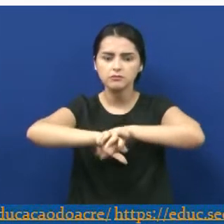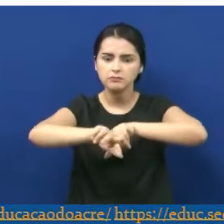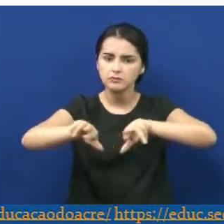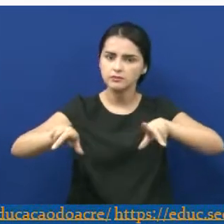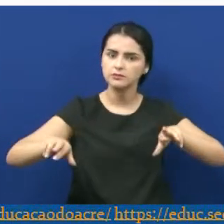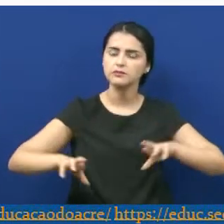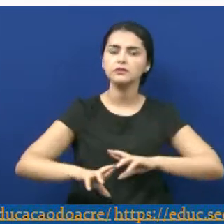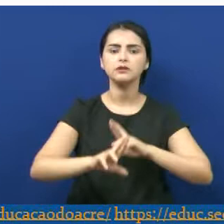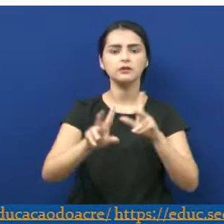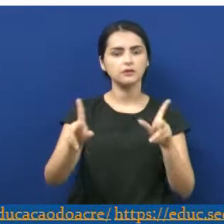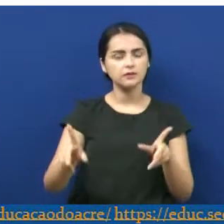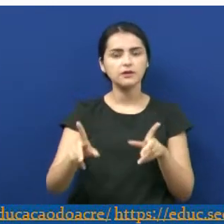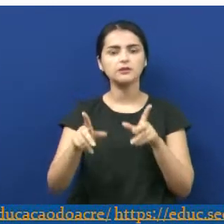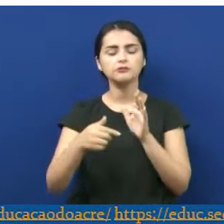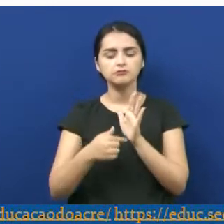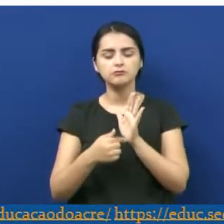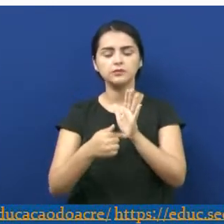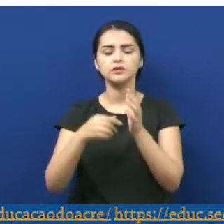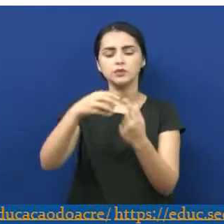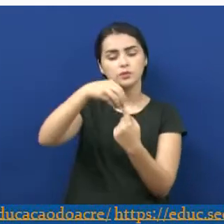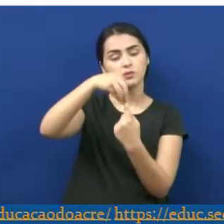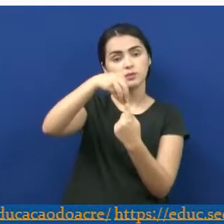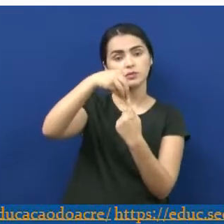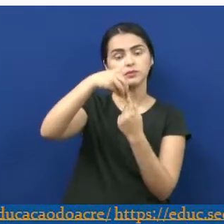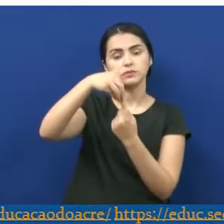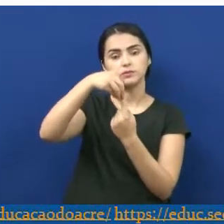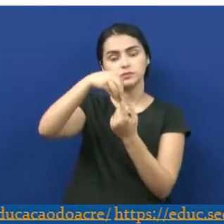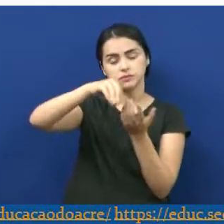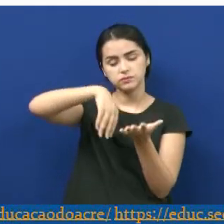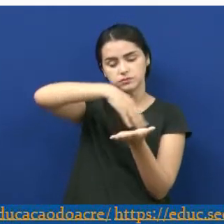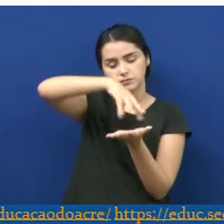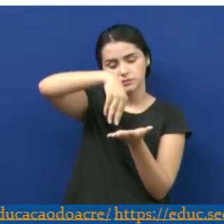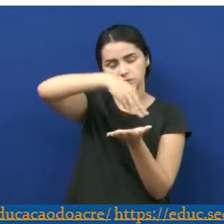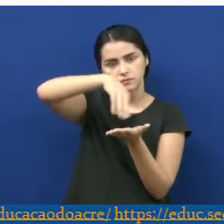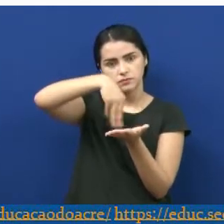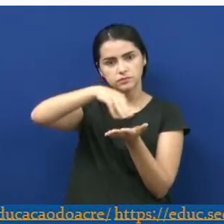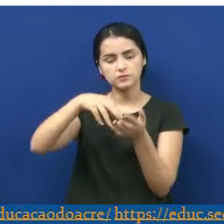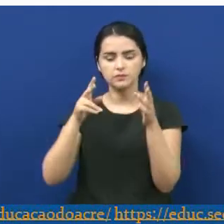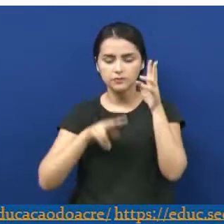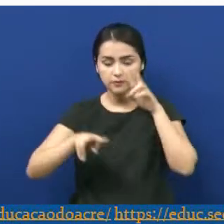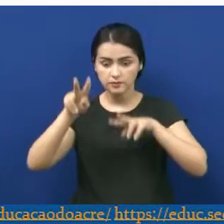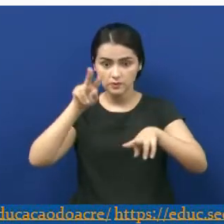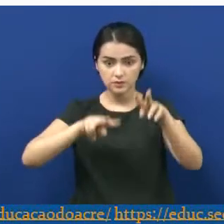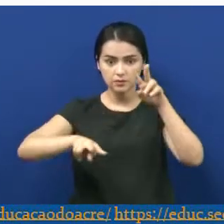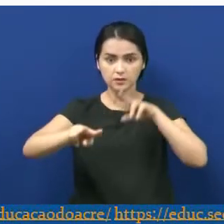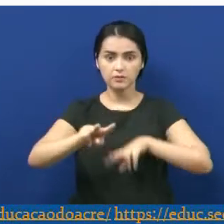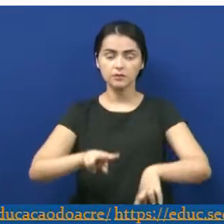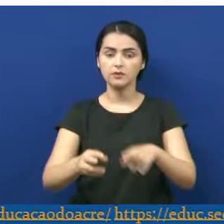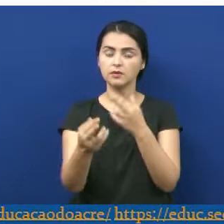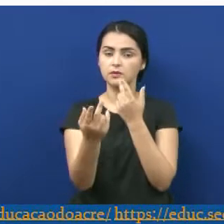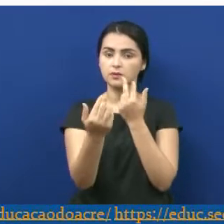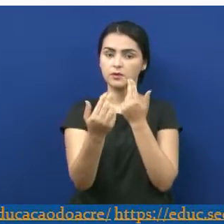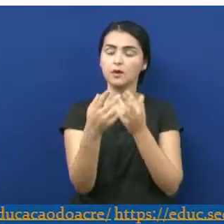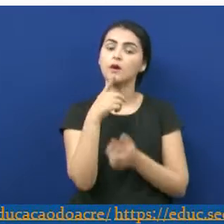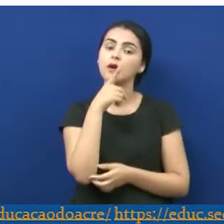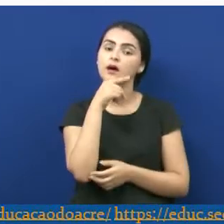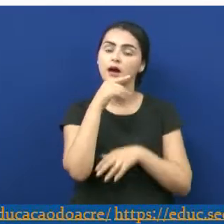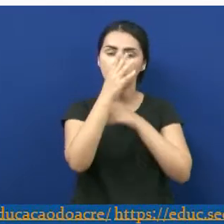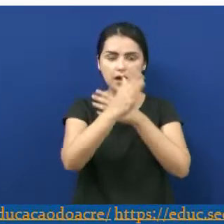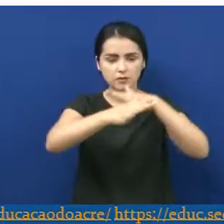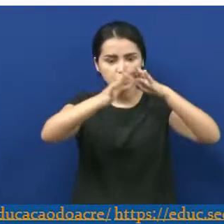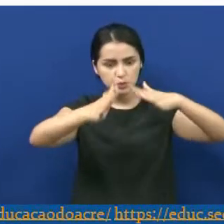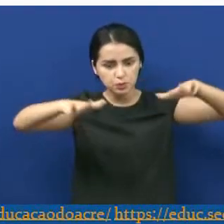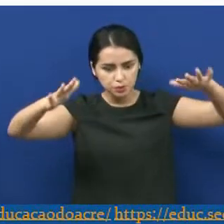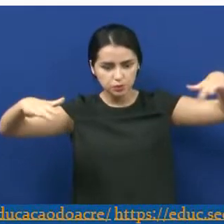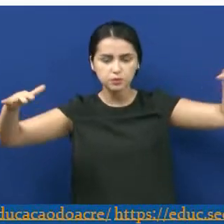se apresentam obrigatoriamente em uma única fase no seu aspecto visual, como a água do mar, por exemplo. Então,